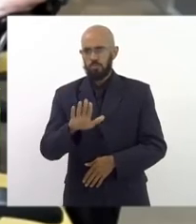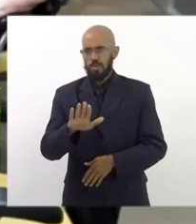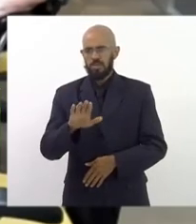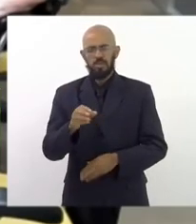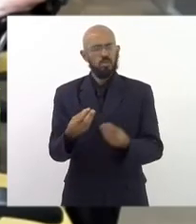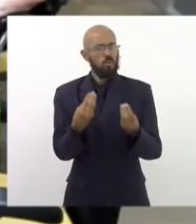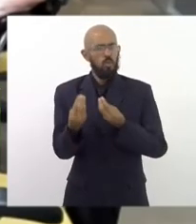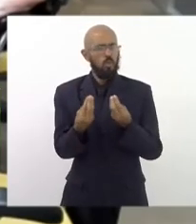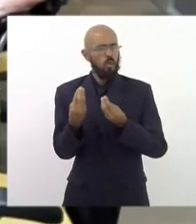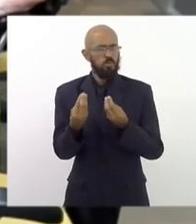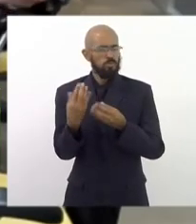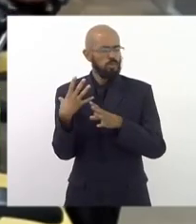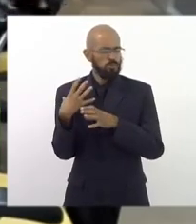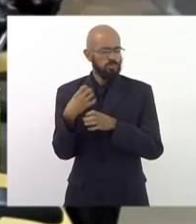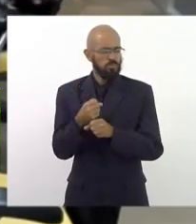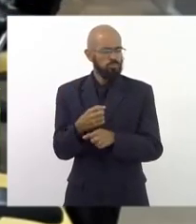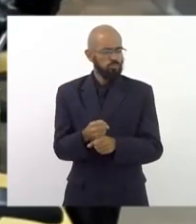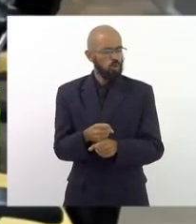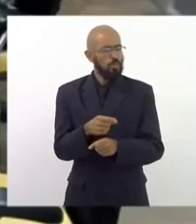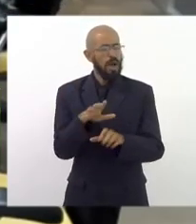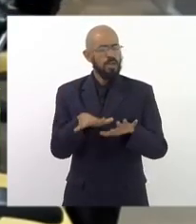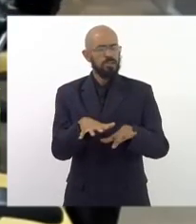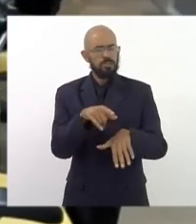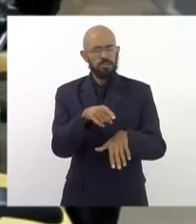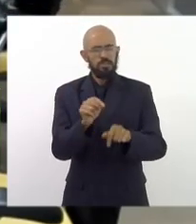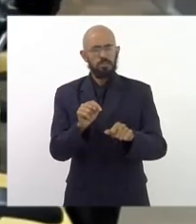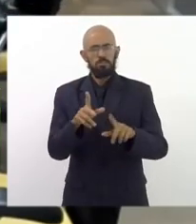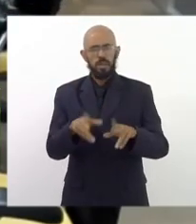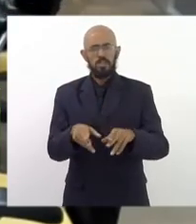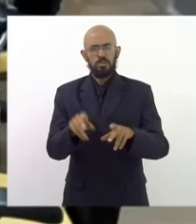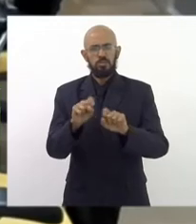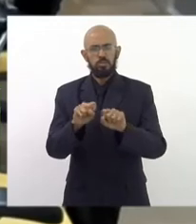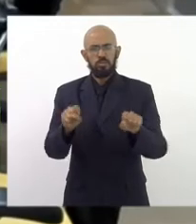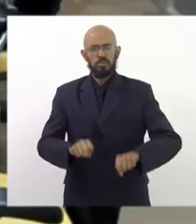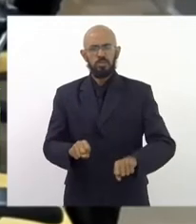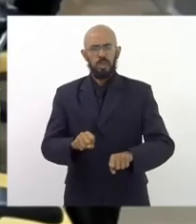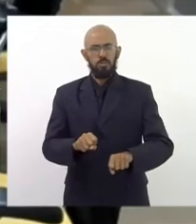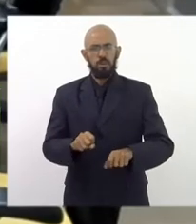como é que isso se explica mesmo estando no regime de apuração fiscal?